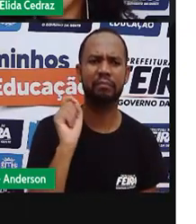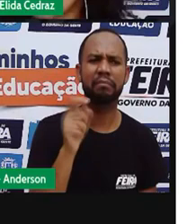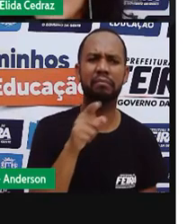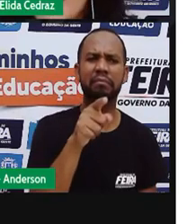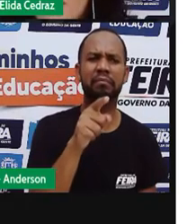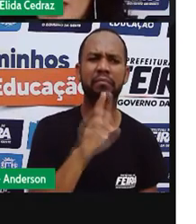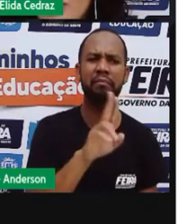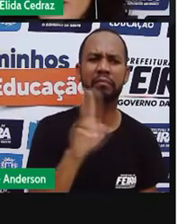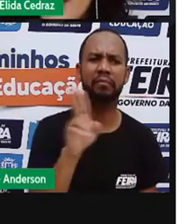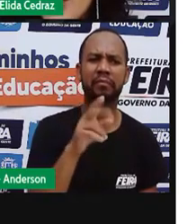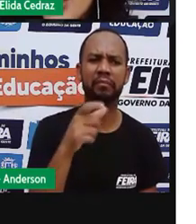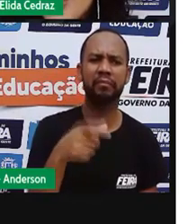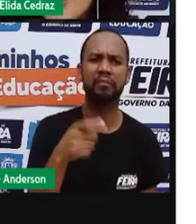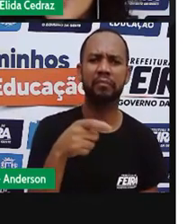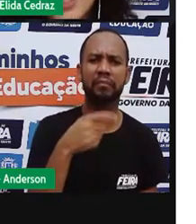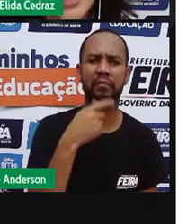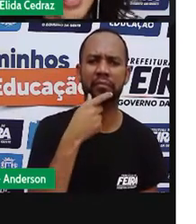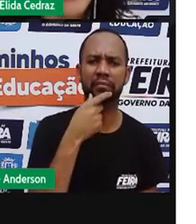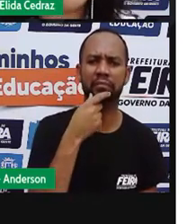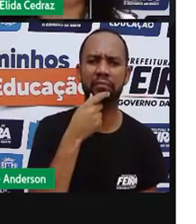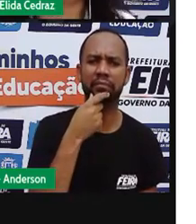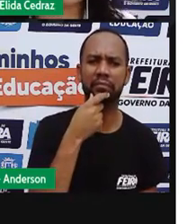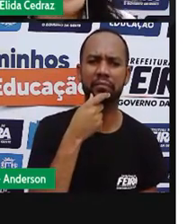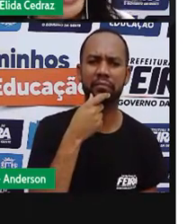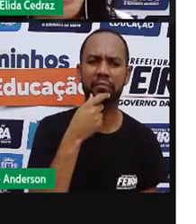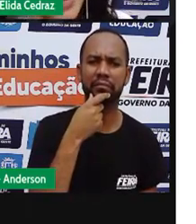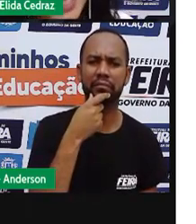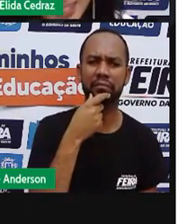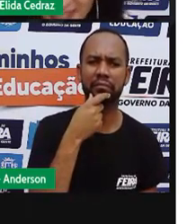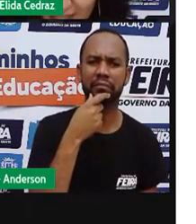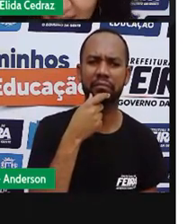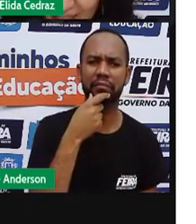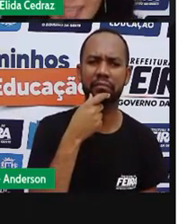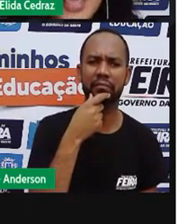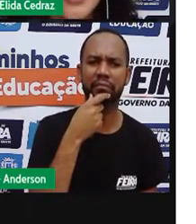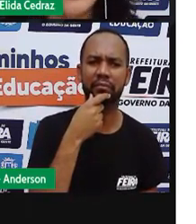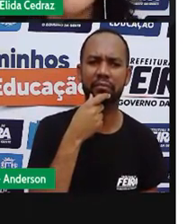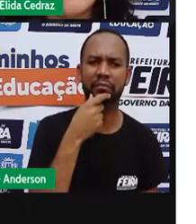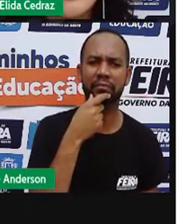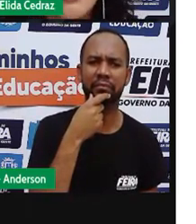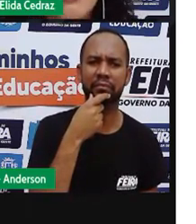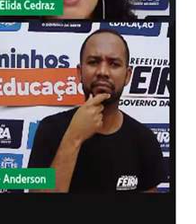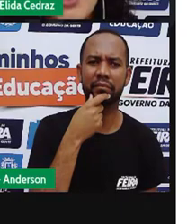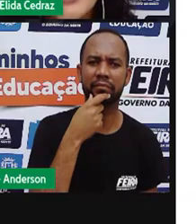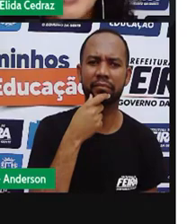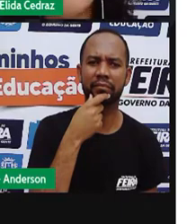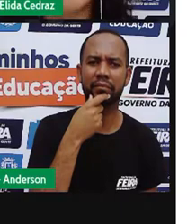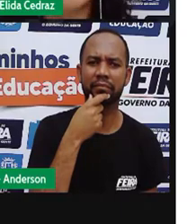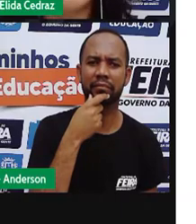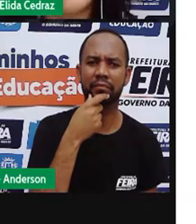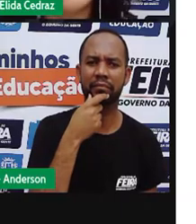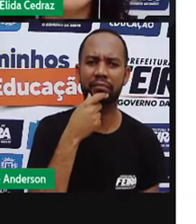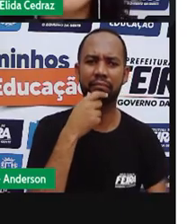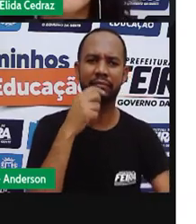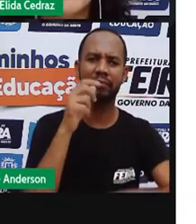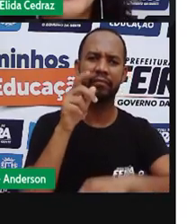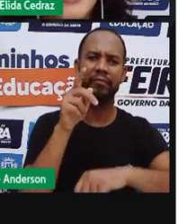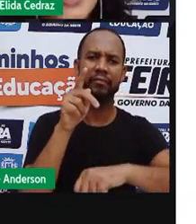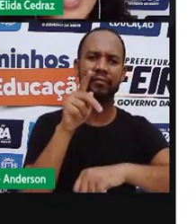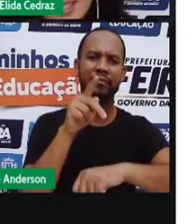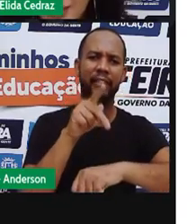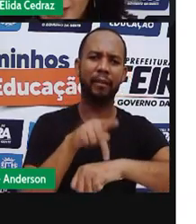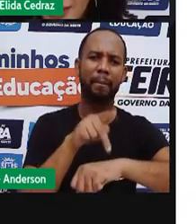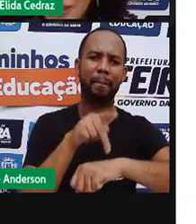Qual o nome desse bairro, gente? Vocês sabem? Sabem, sim. Essa é a famosa Pedra